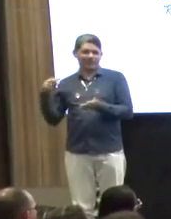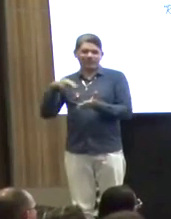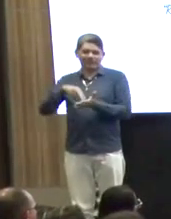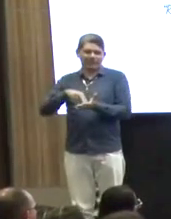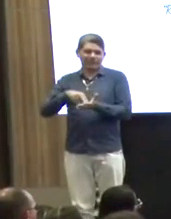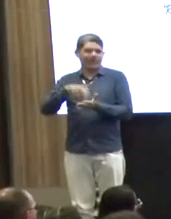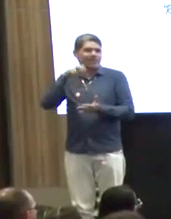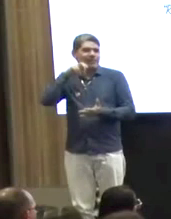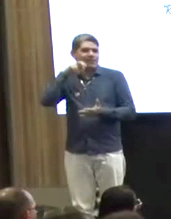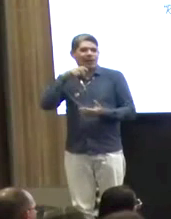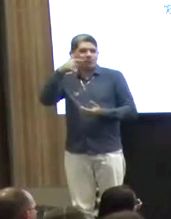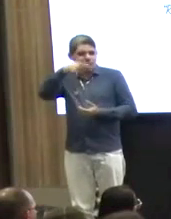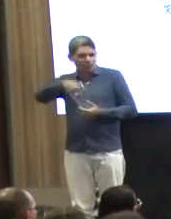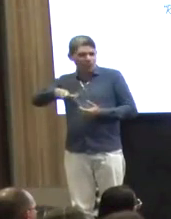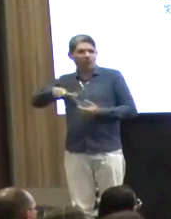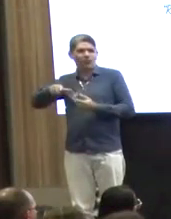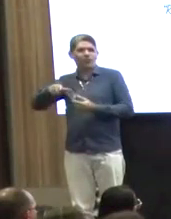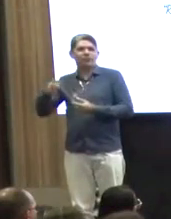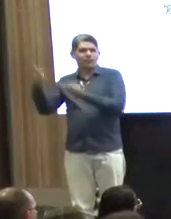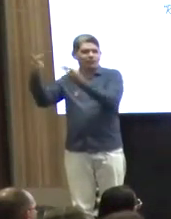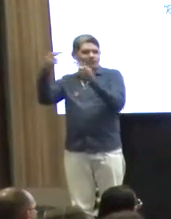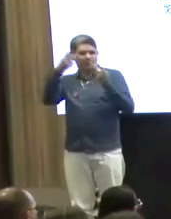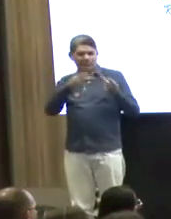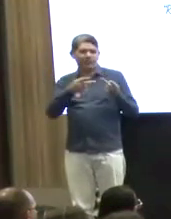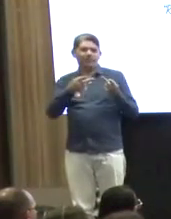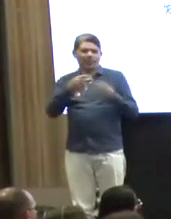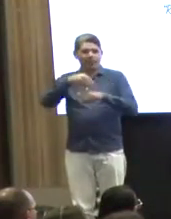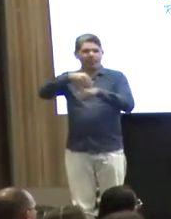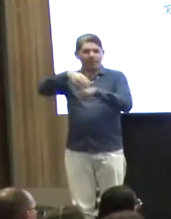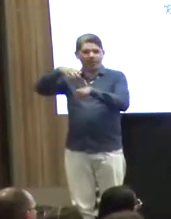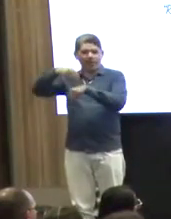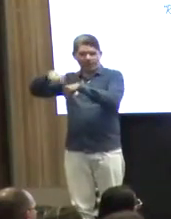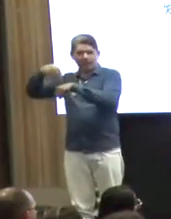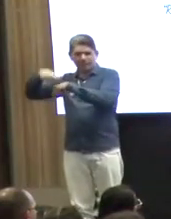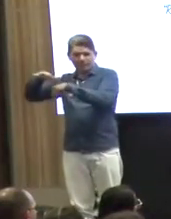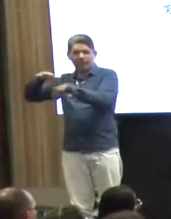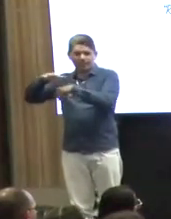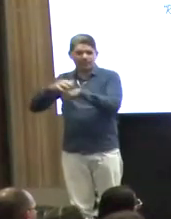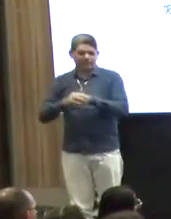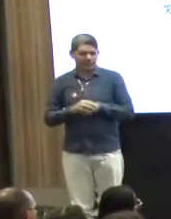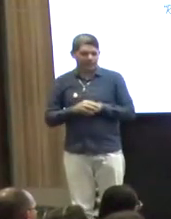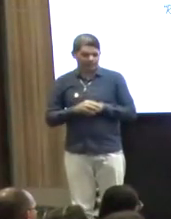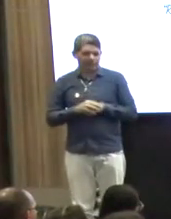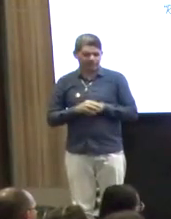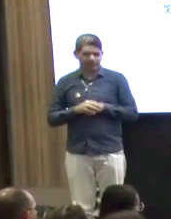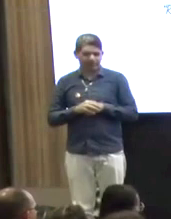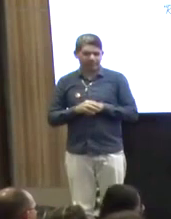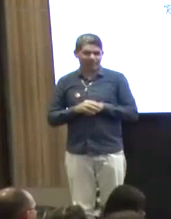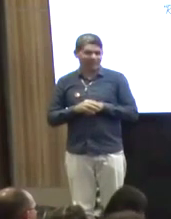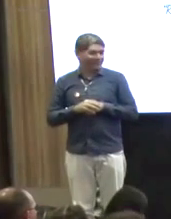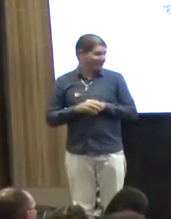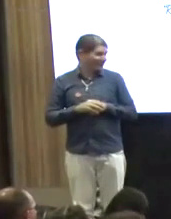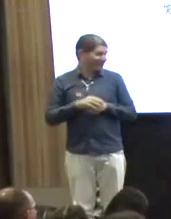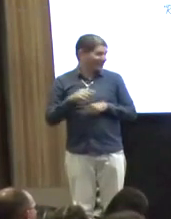uma vez. Queria de partilhar, como não vamos chamar de mesa, esse palco, não sei,